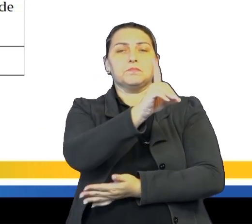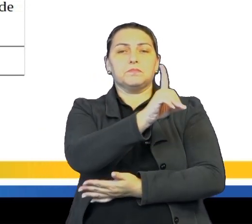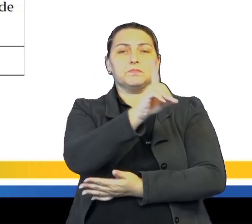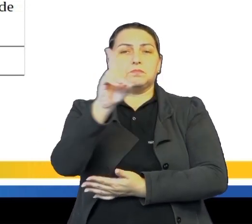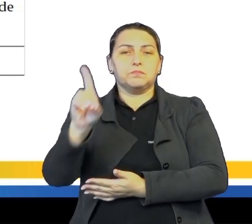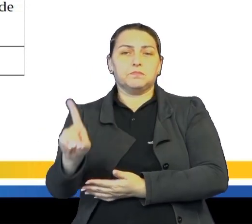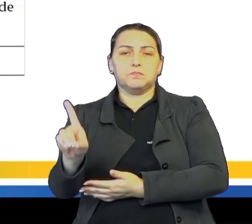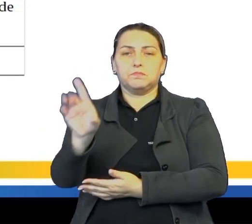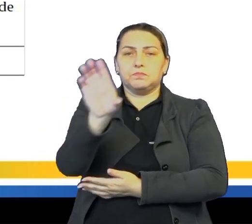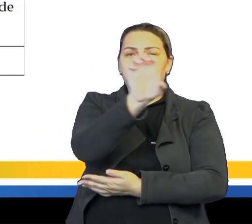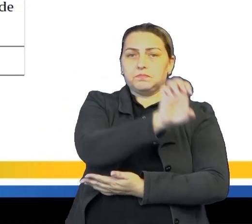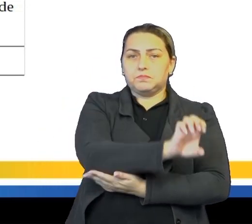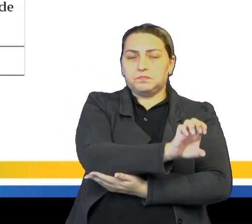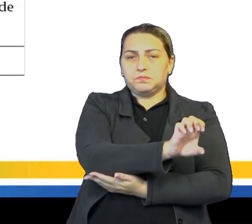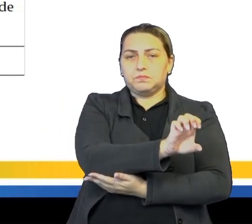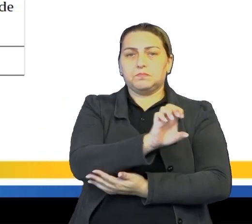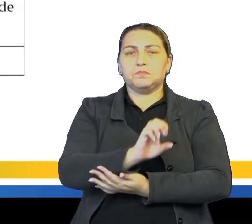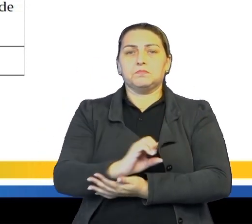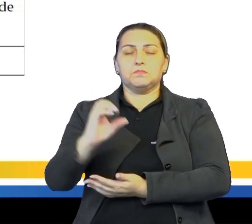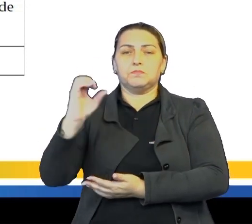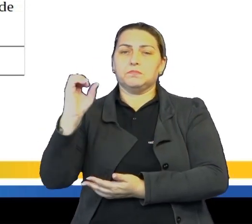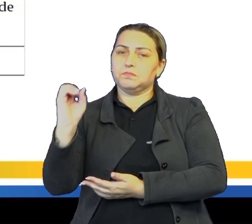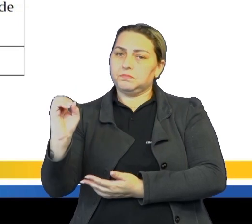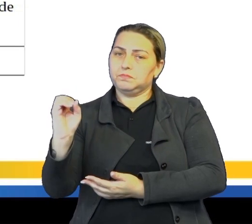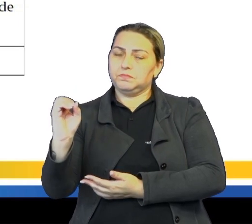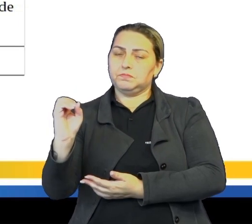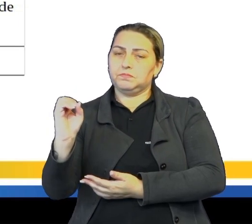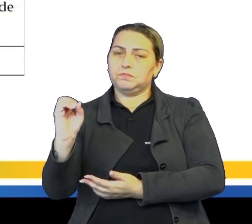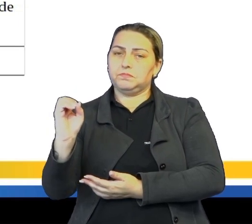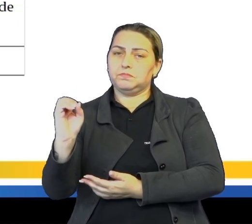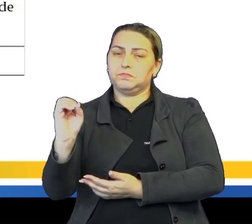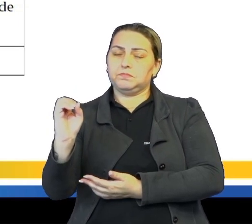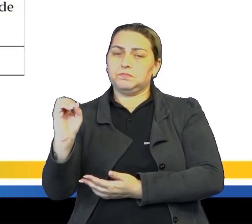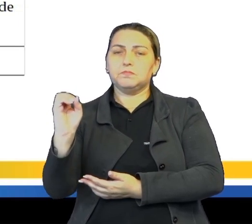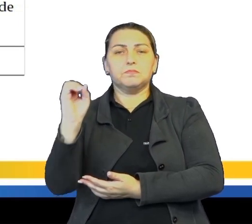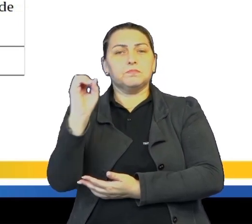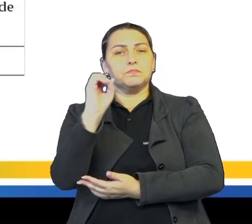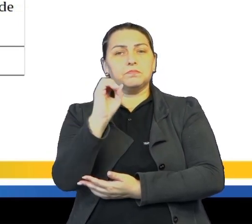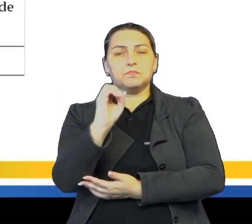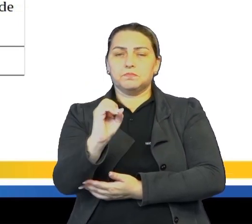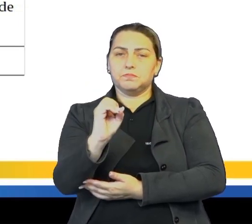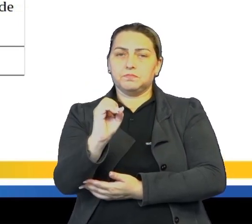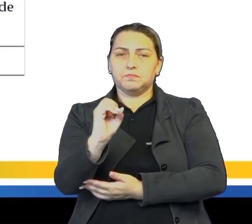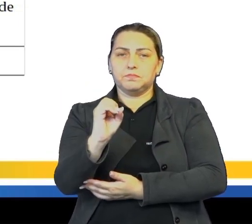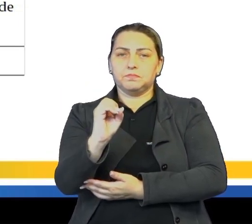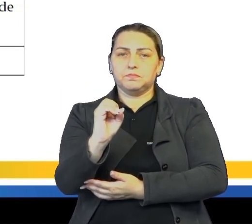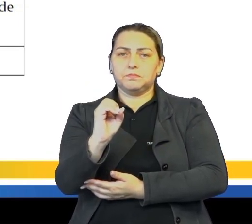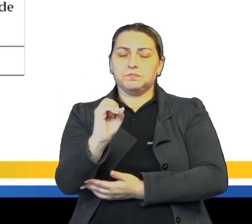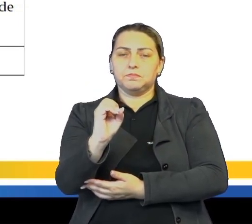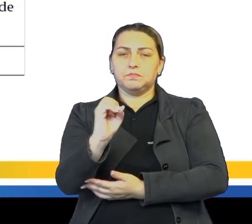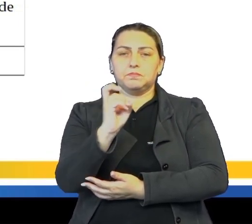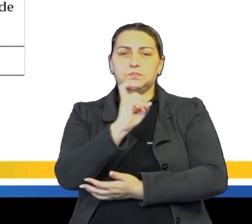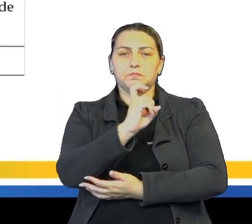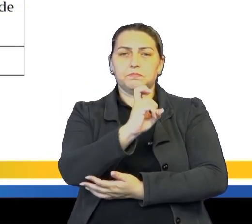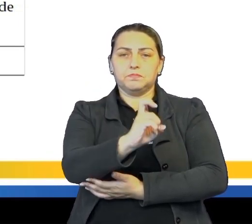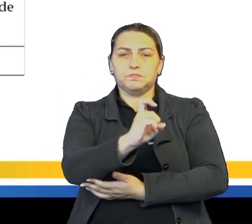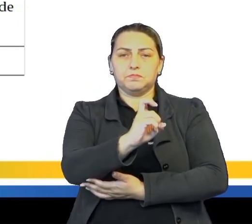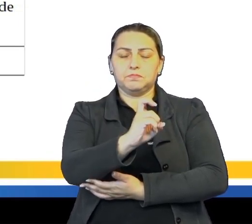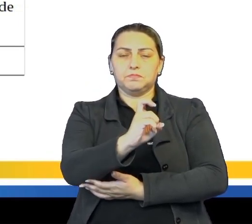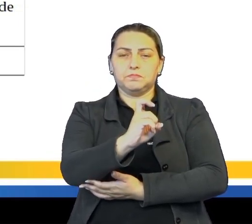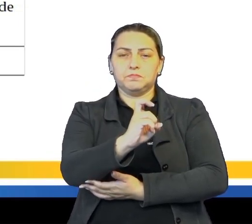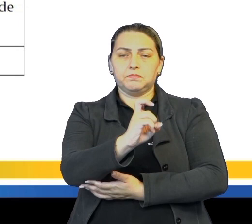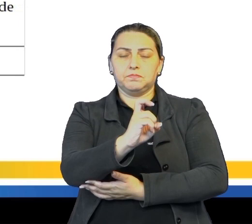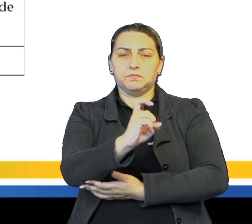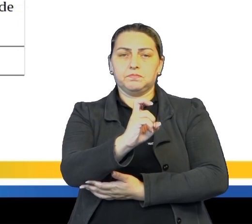para esquerda nós temos o algarismos zero que é na casa da unidade o segundo algarismos era na casa da dezena